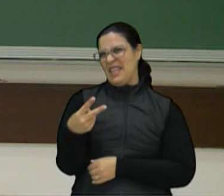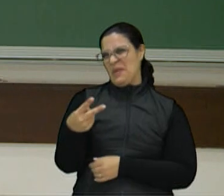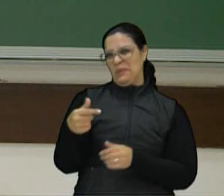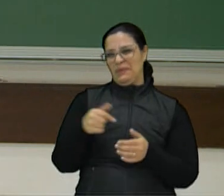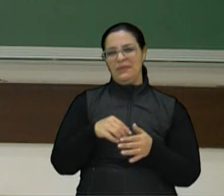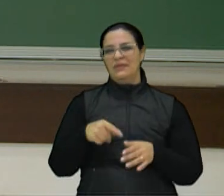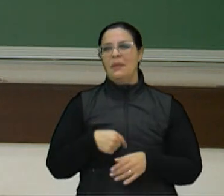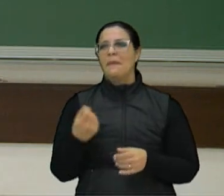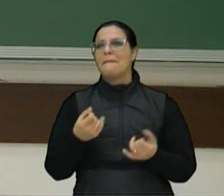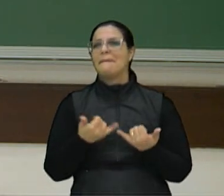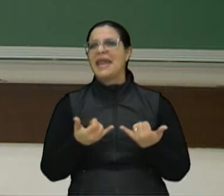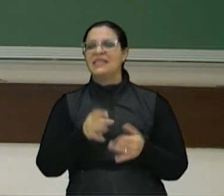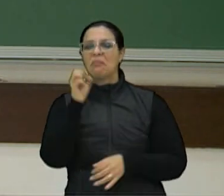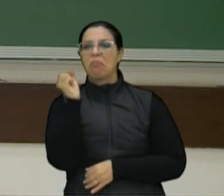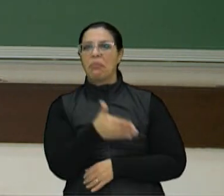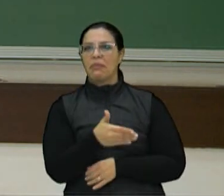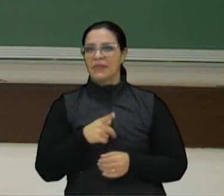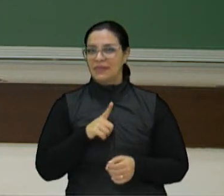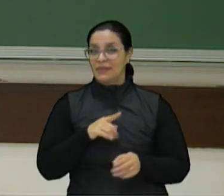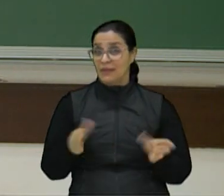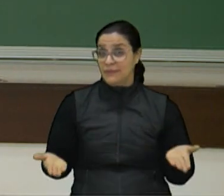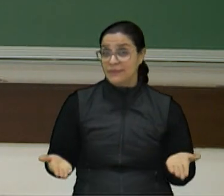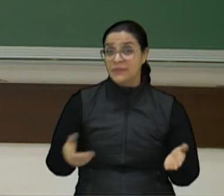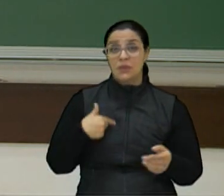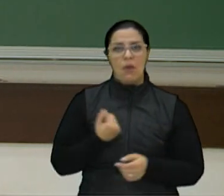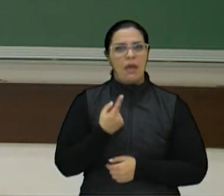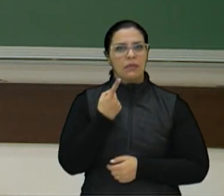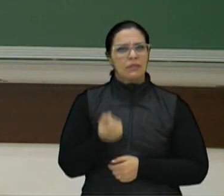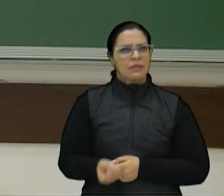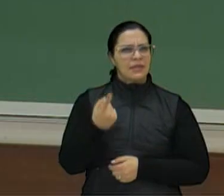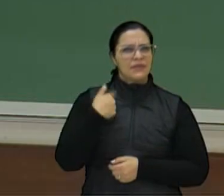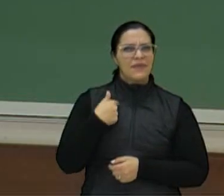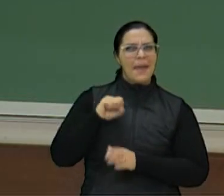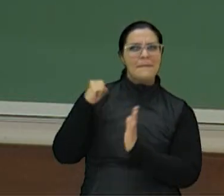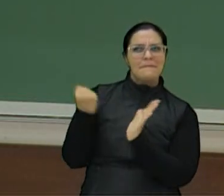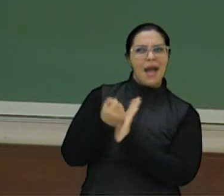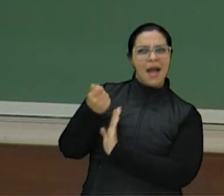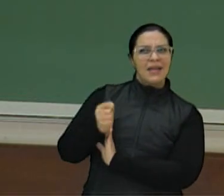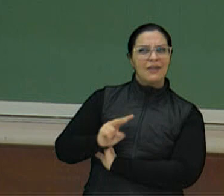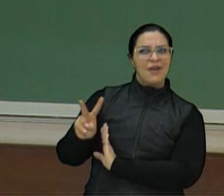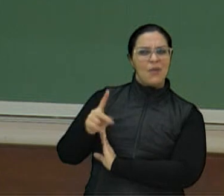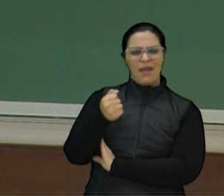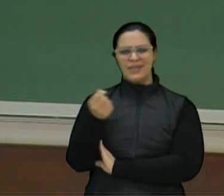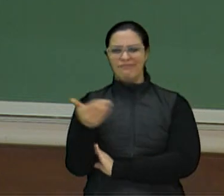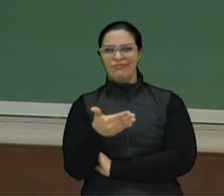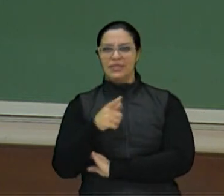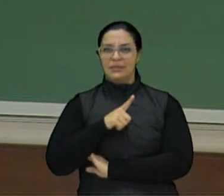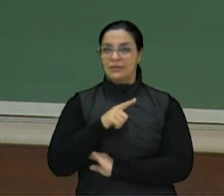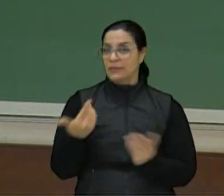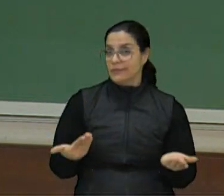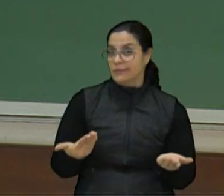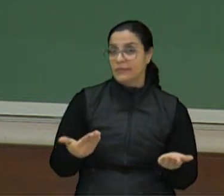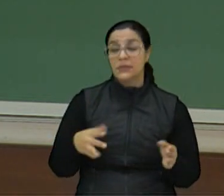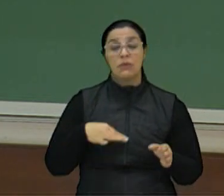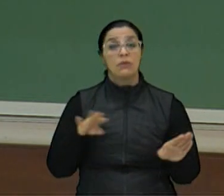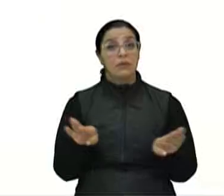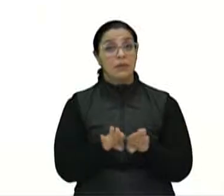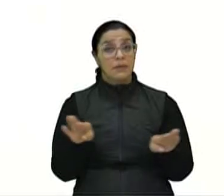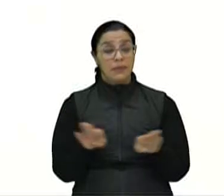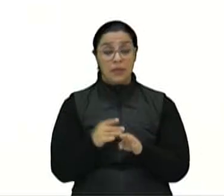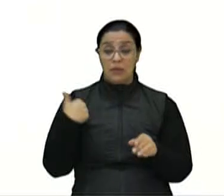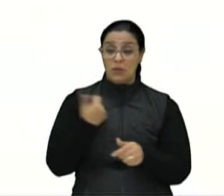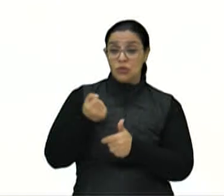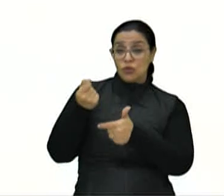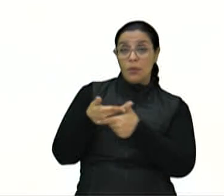aí. Então, é muito interessante essa ideia. Por outro, o consumo também